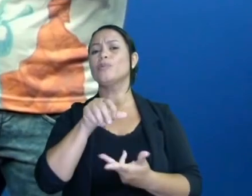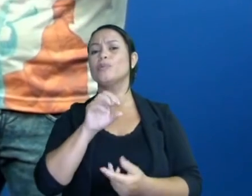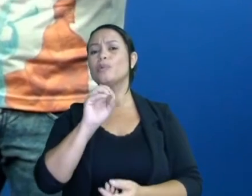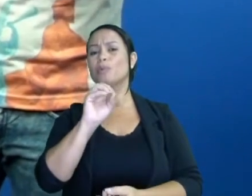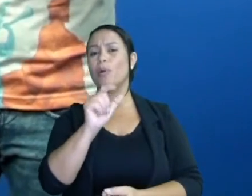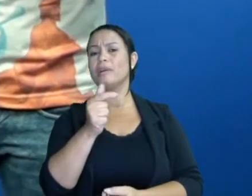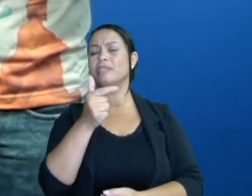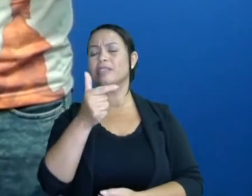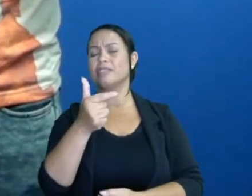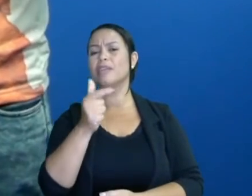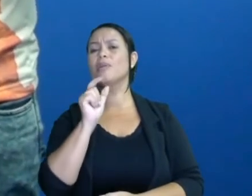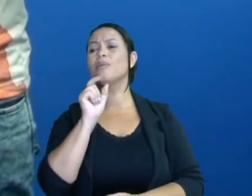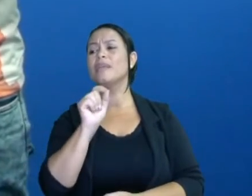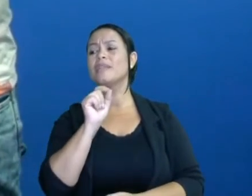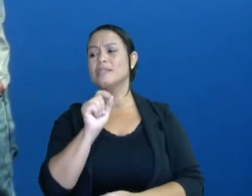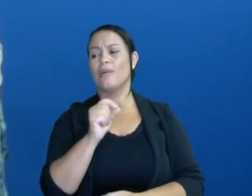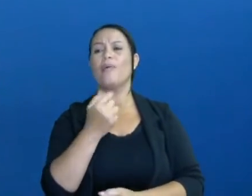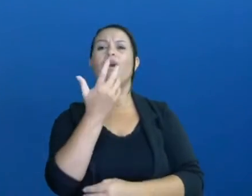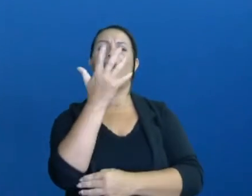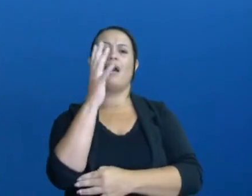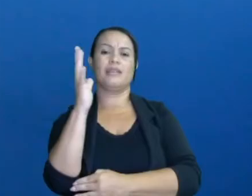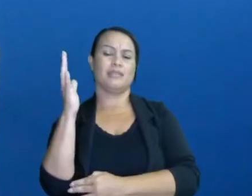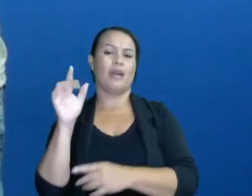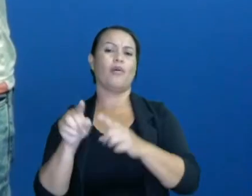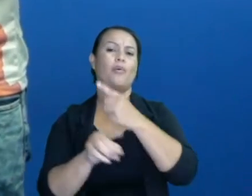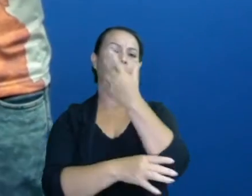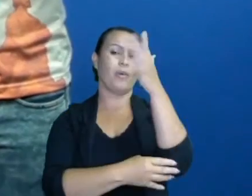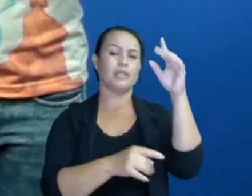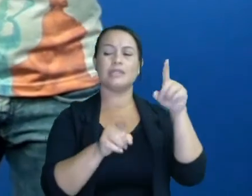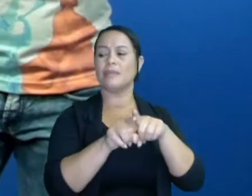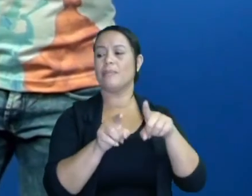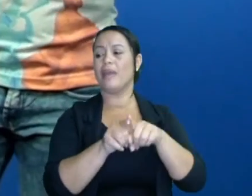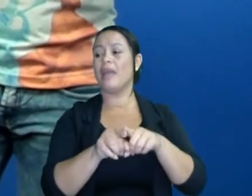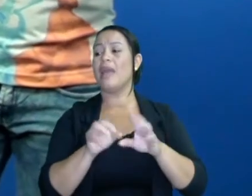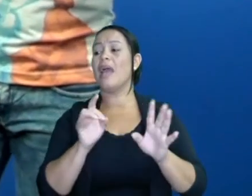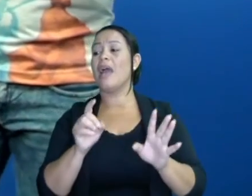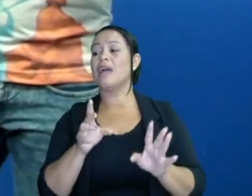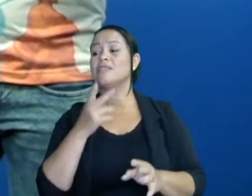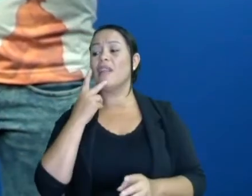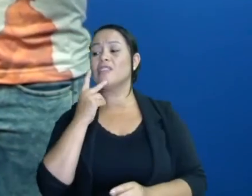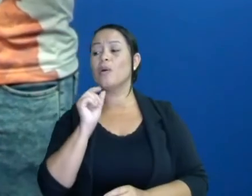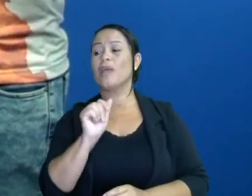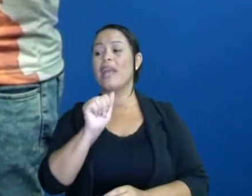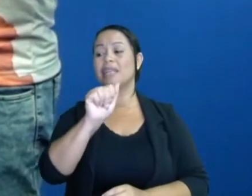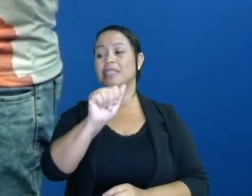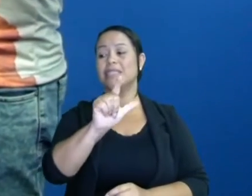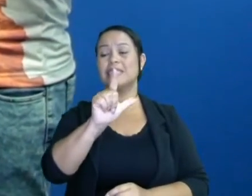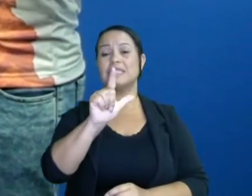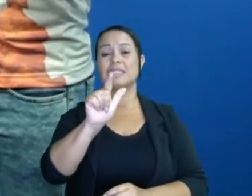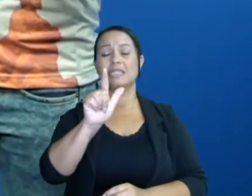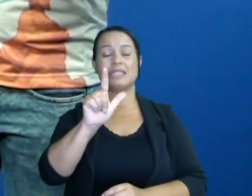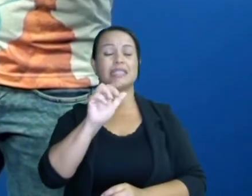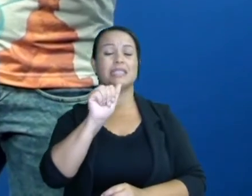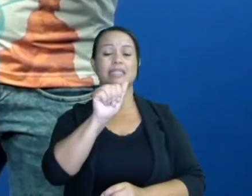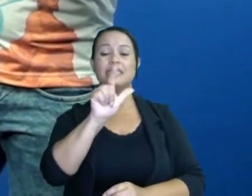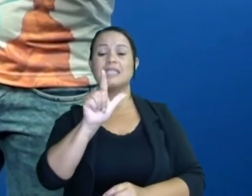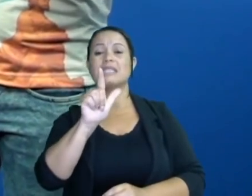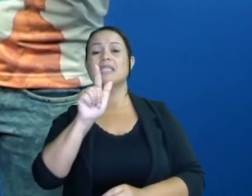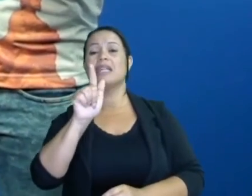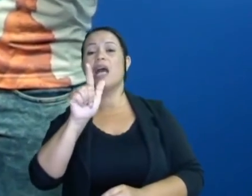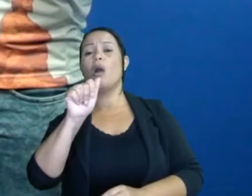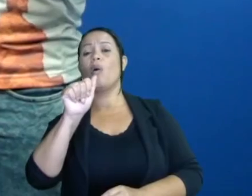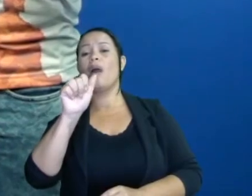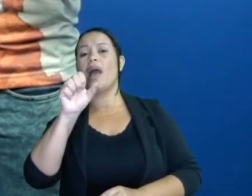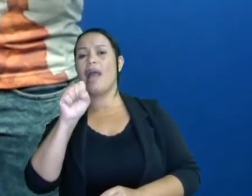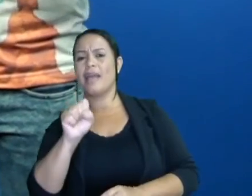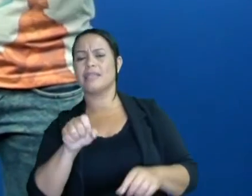O nosso pulmão do mundo, gente, são as algas. Não necessariamente somente as algas macro, que podemos ver